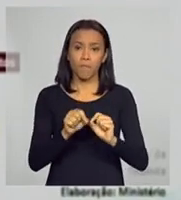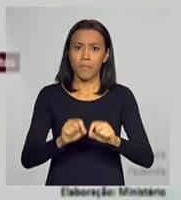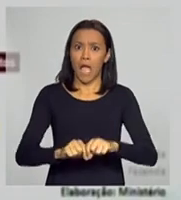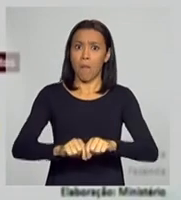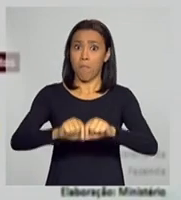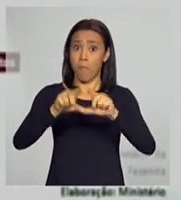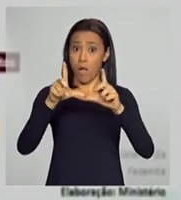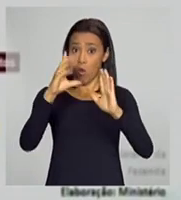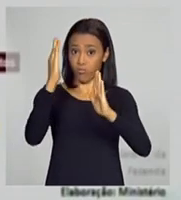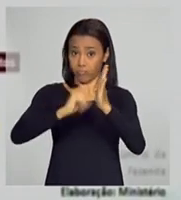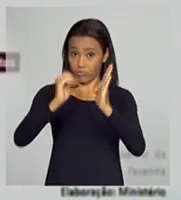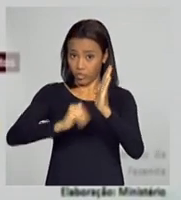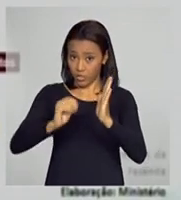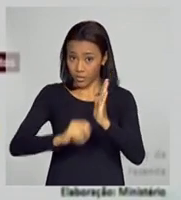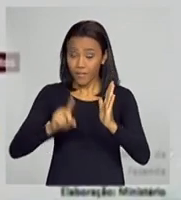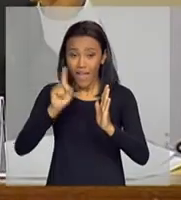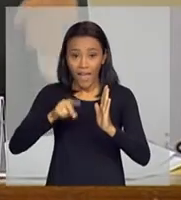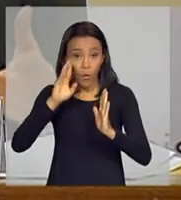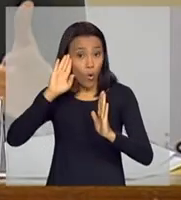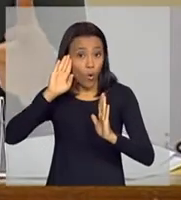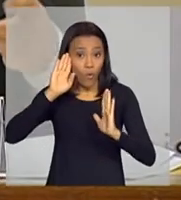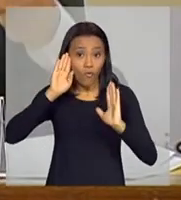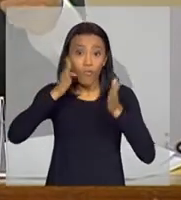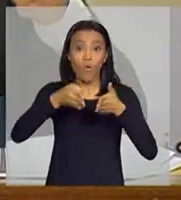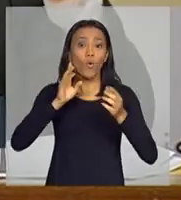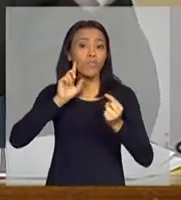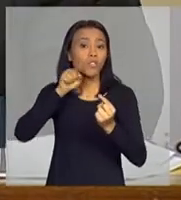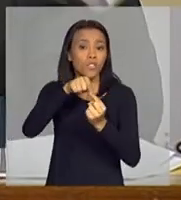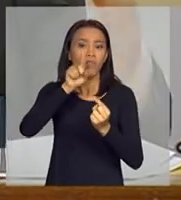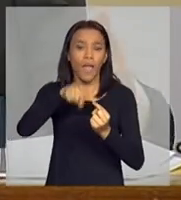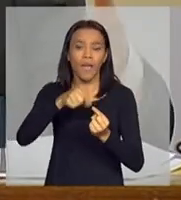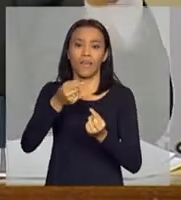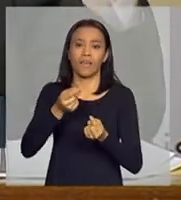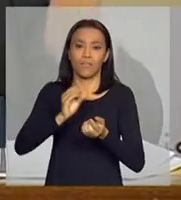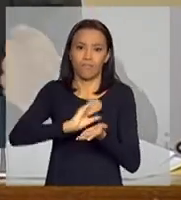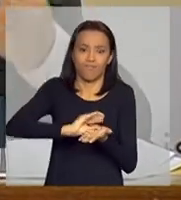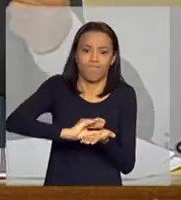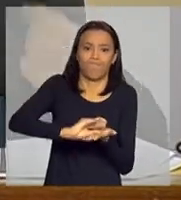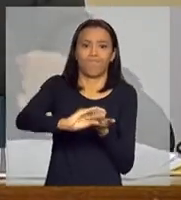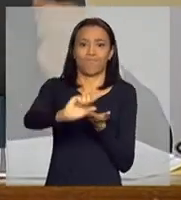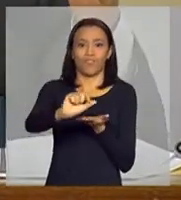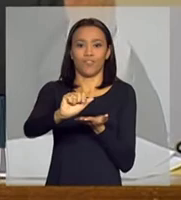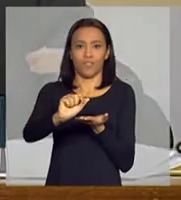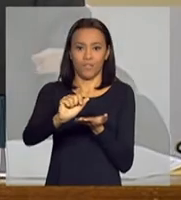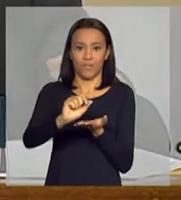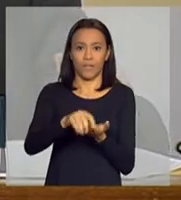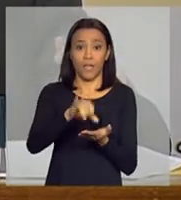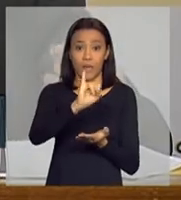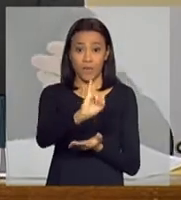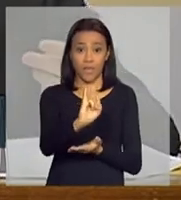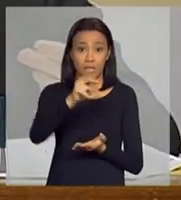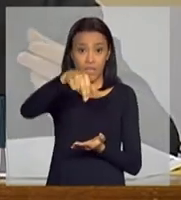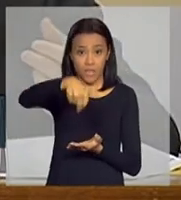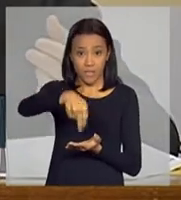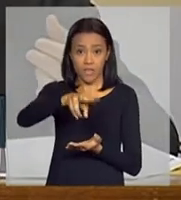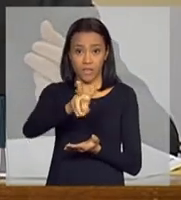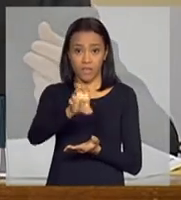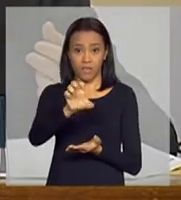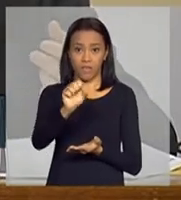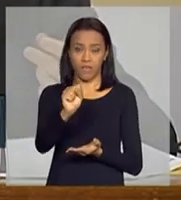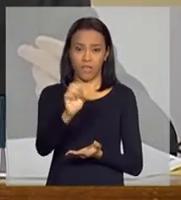da desoneração é para o investimento isso é muito importante então primeira coisa que está sendo desonerado é o investimento